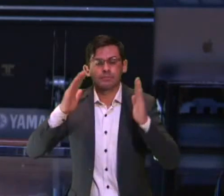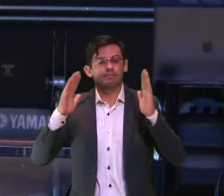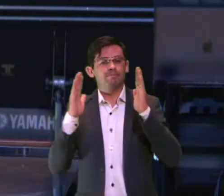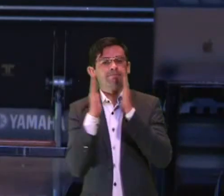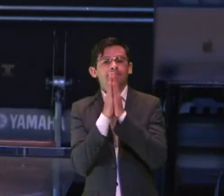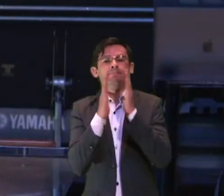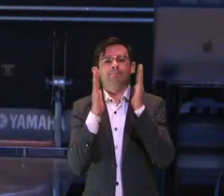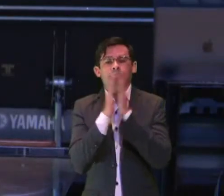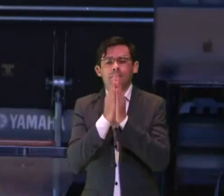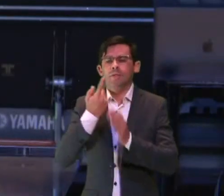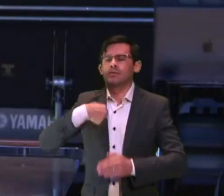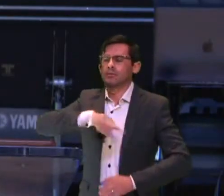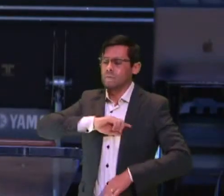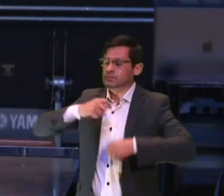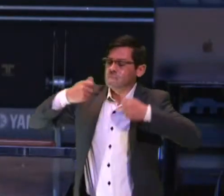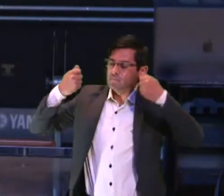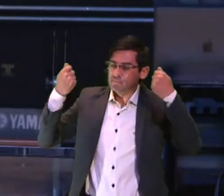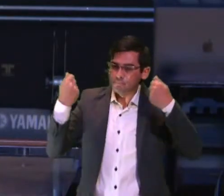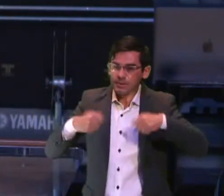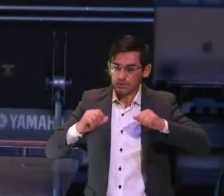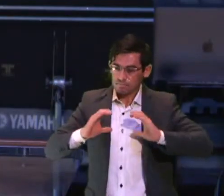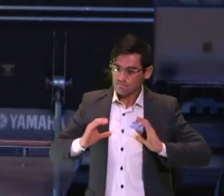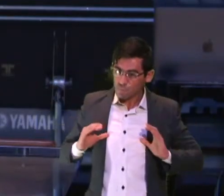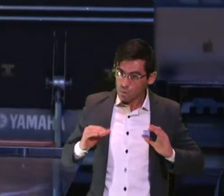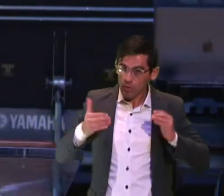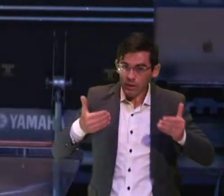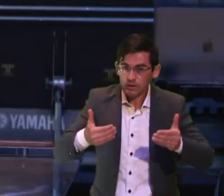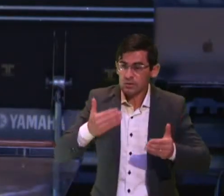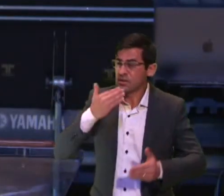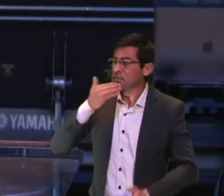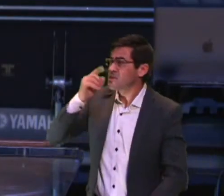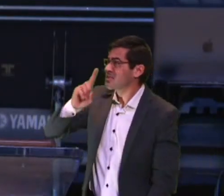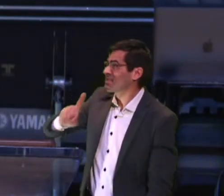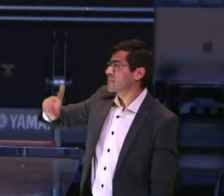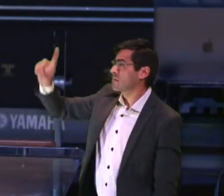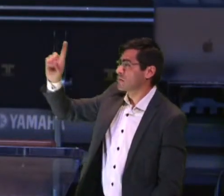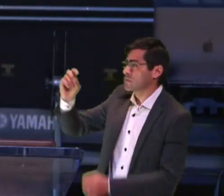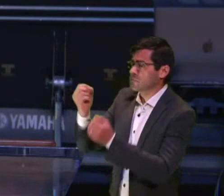Nós precisamos ousar, pedindo a Deus por milagres.